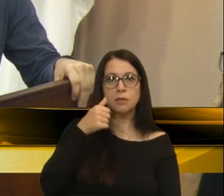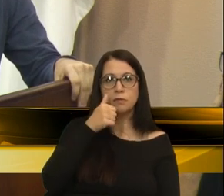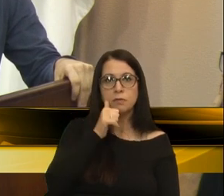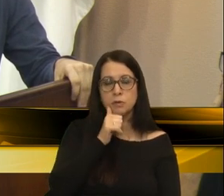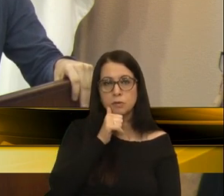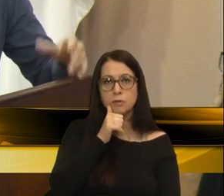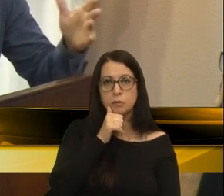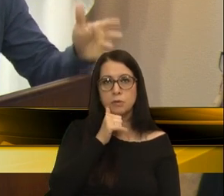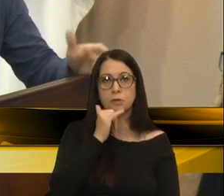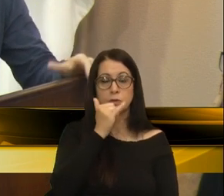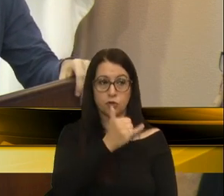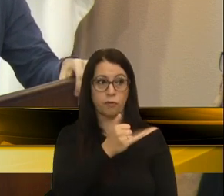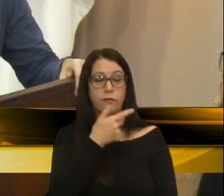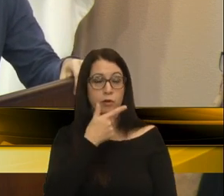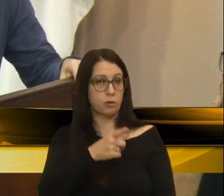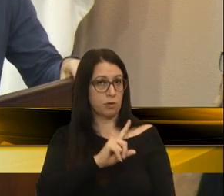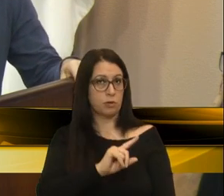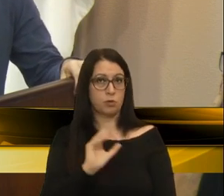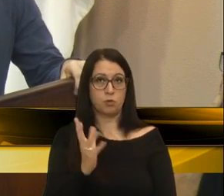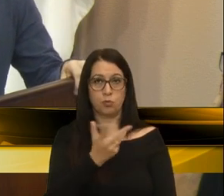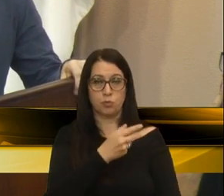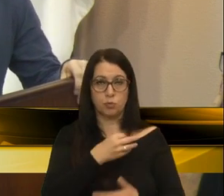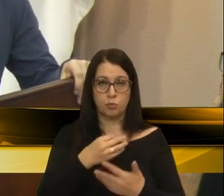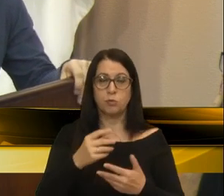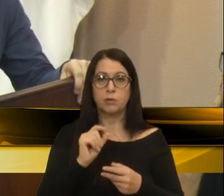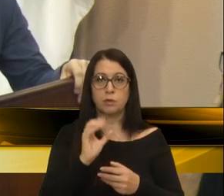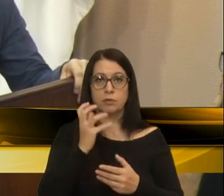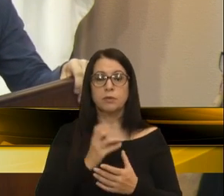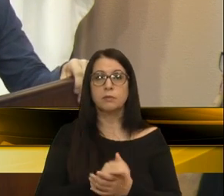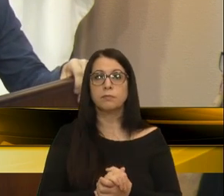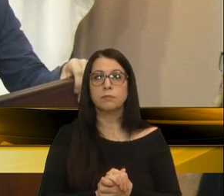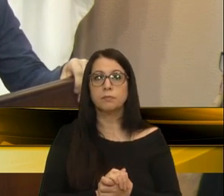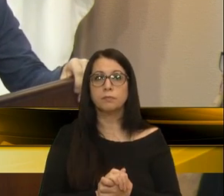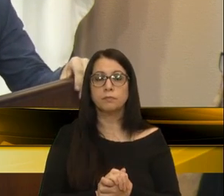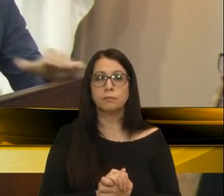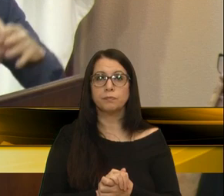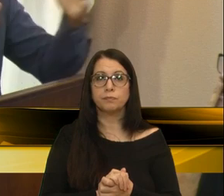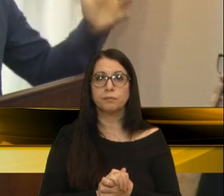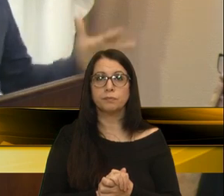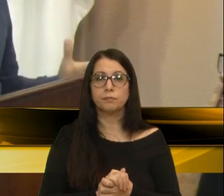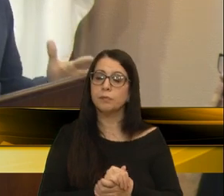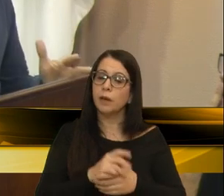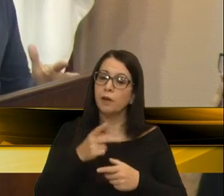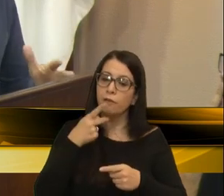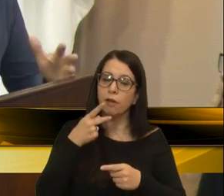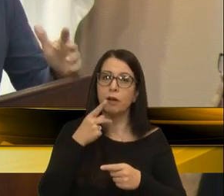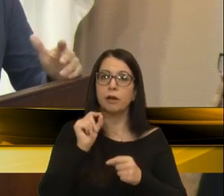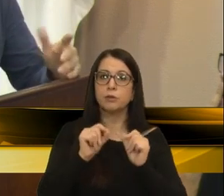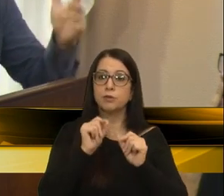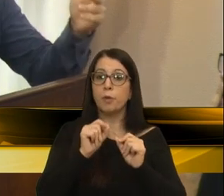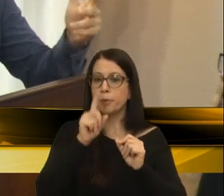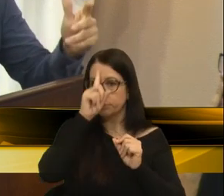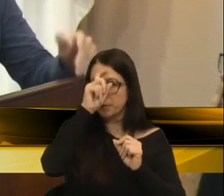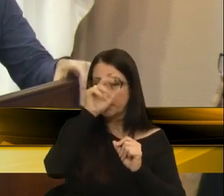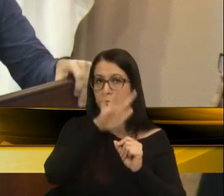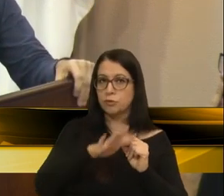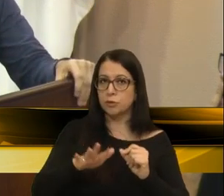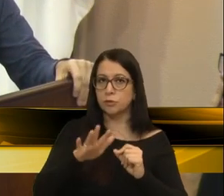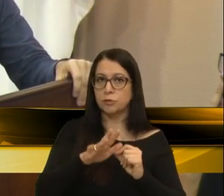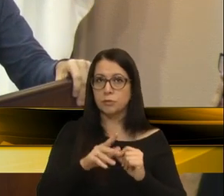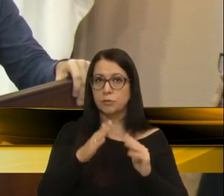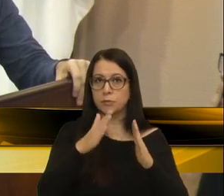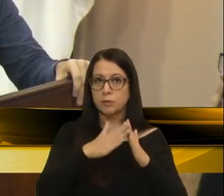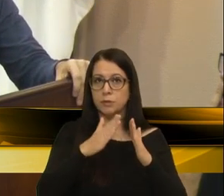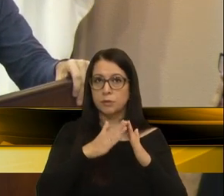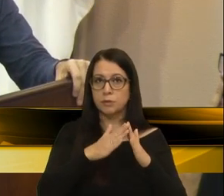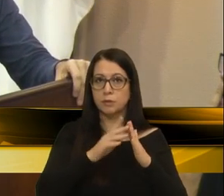Paula já antecipou todo o discurso do Hospital Geral. Nós estivemos na casa da Ana